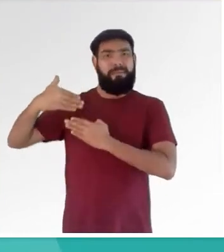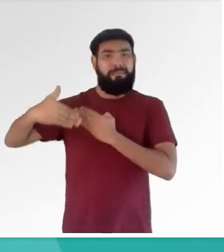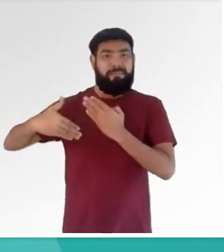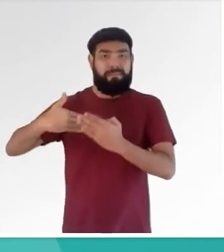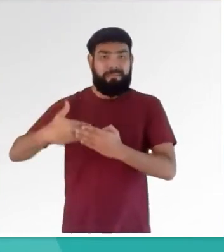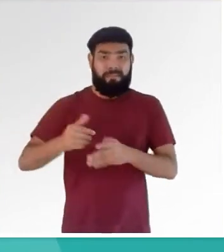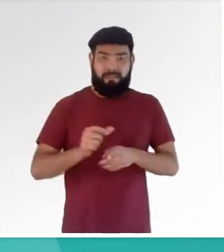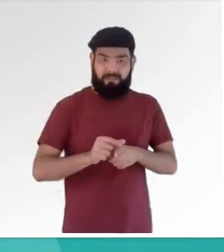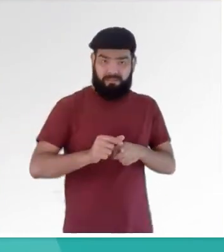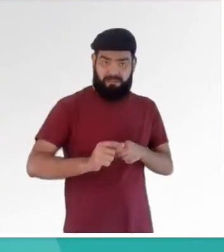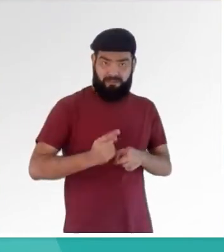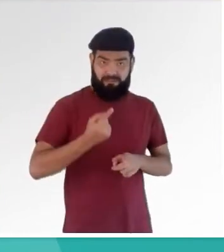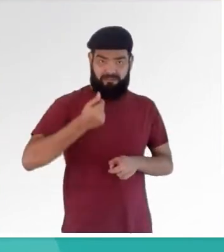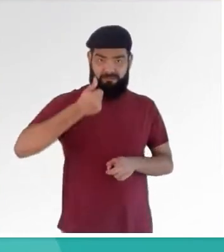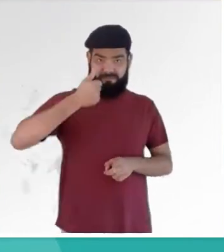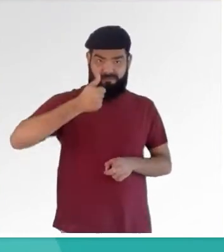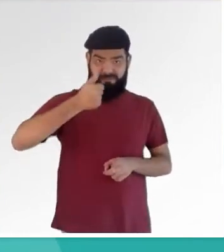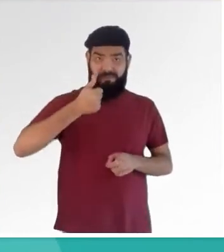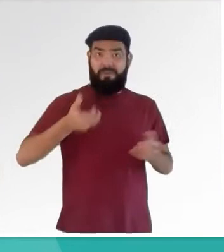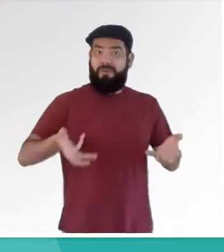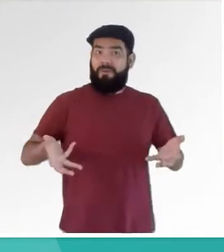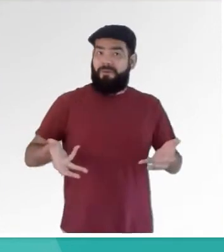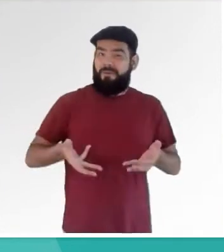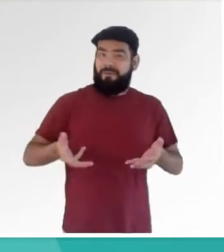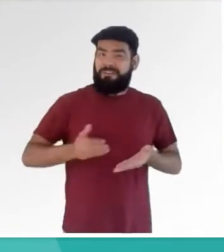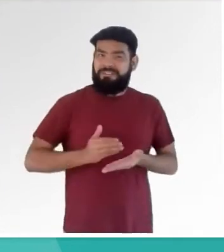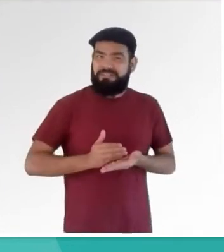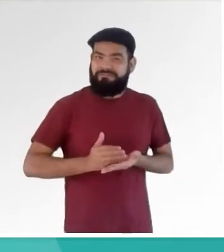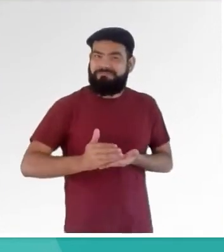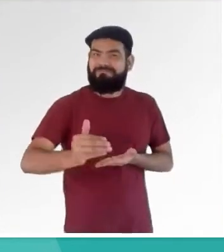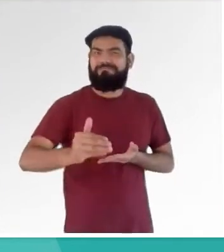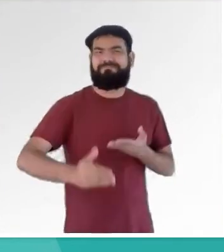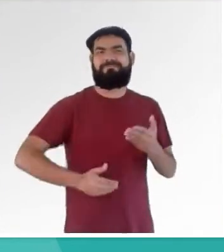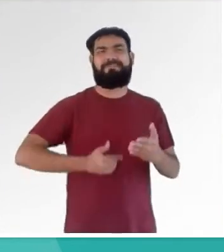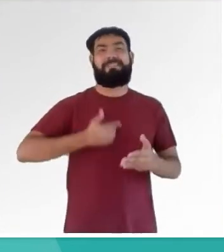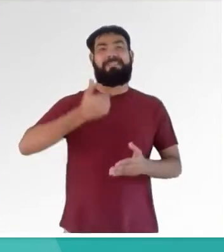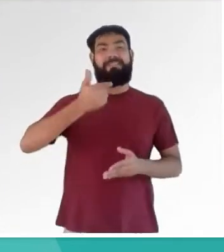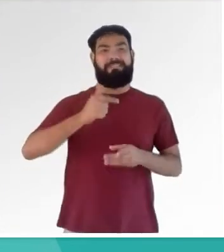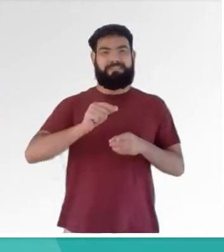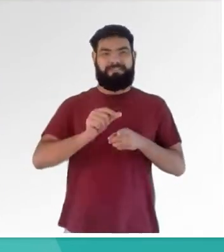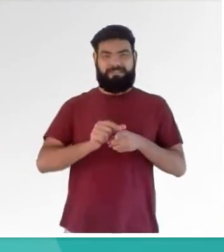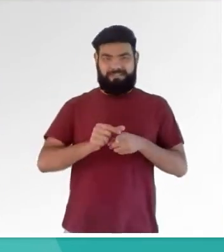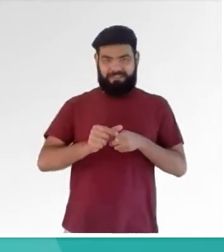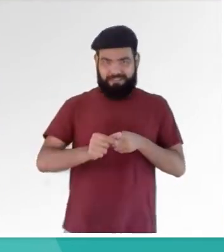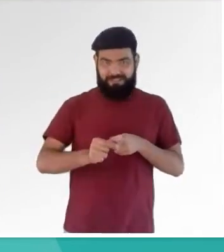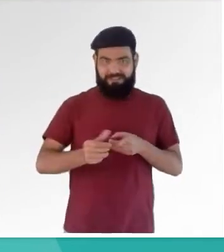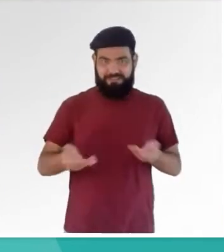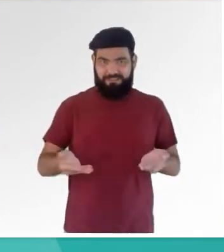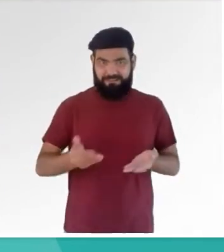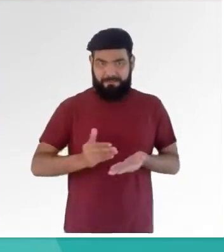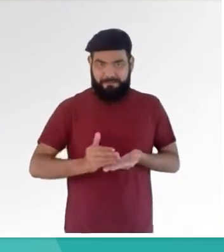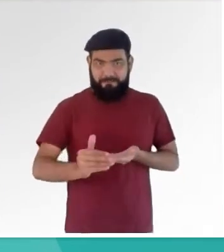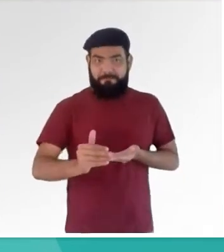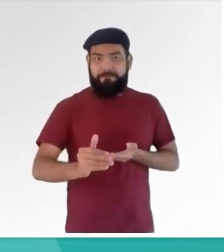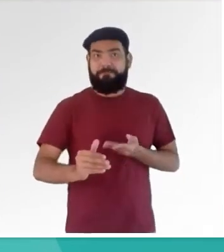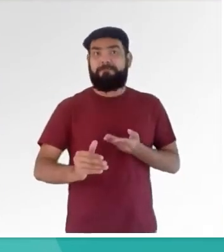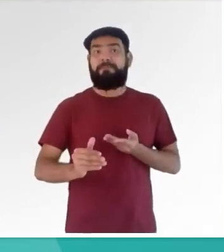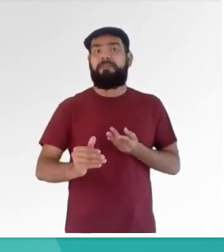nós estamos então iniciando a nossa 2ª unidade de ensino, onde nós então